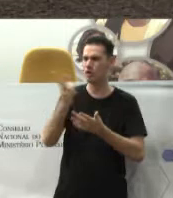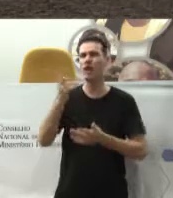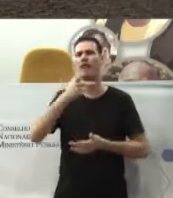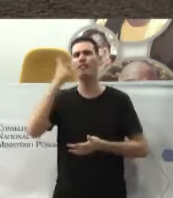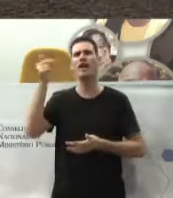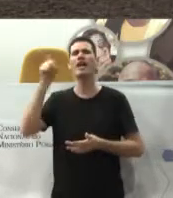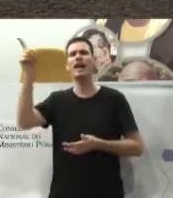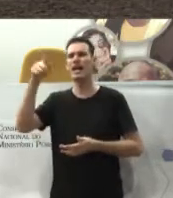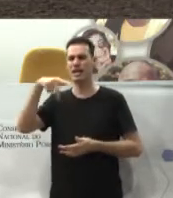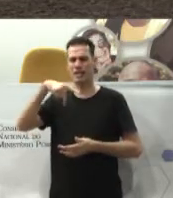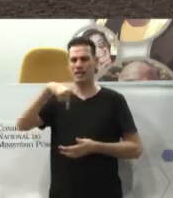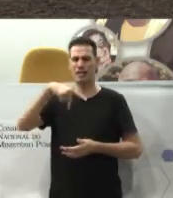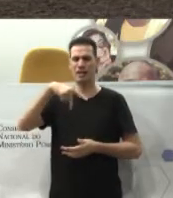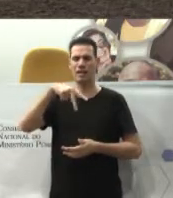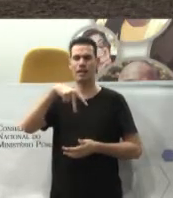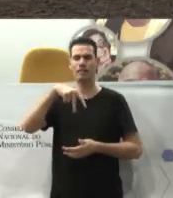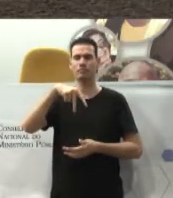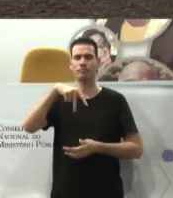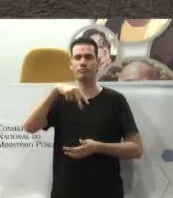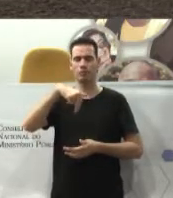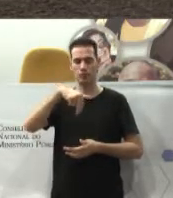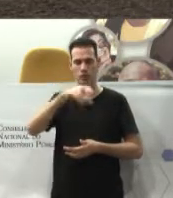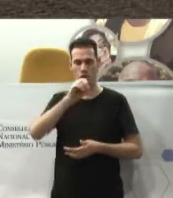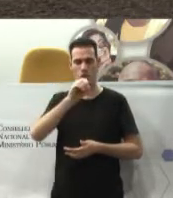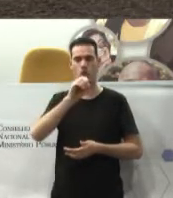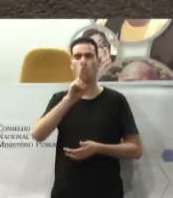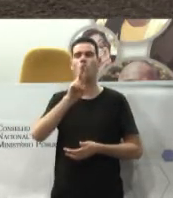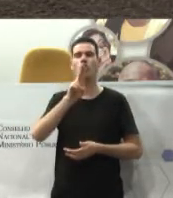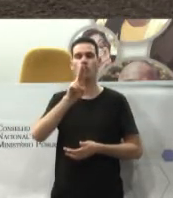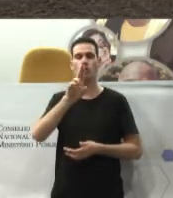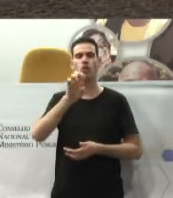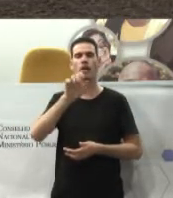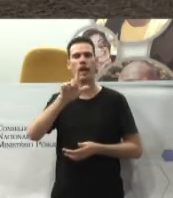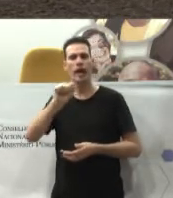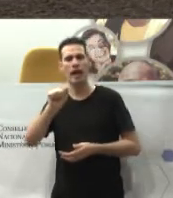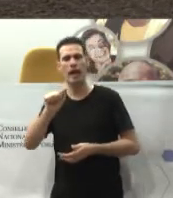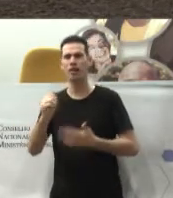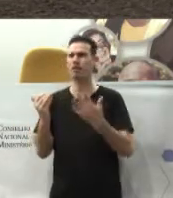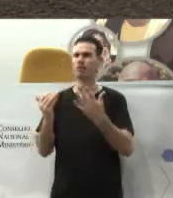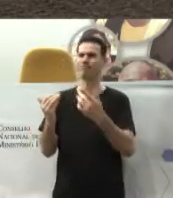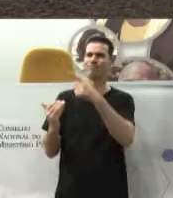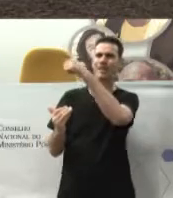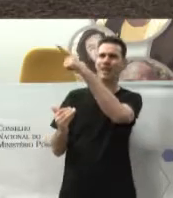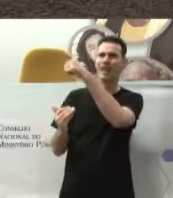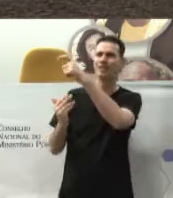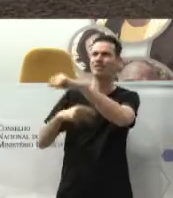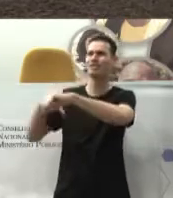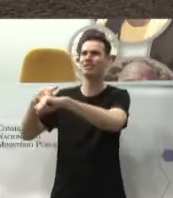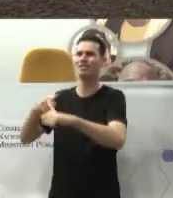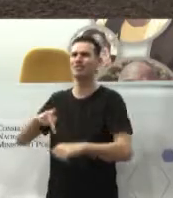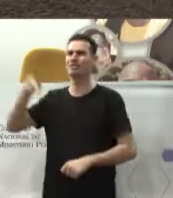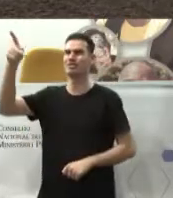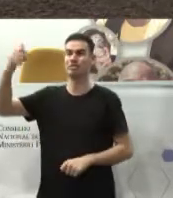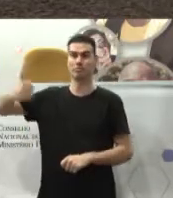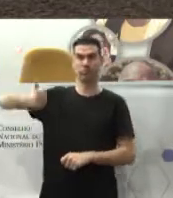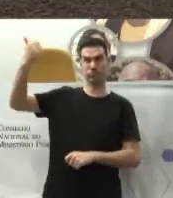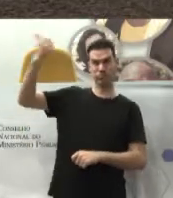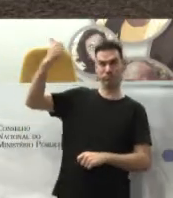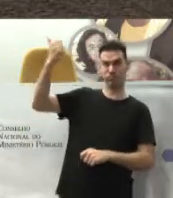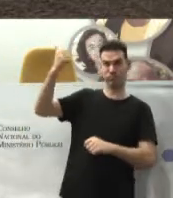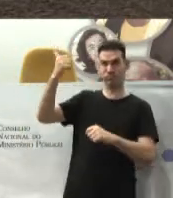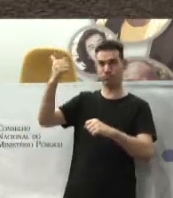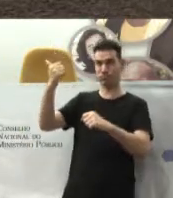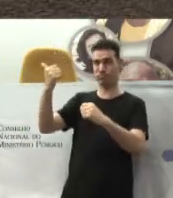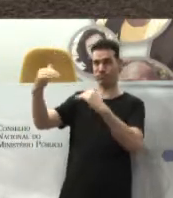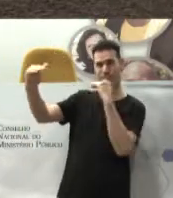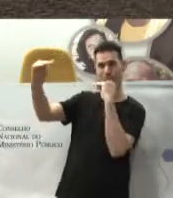Suíça ou a Noruega, eu fico surdo. Porque é uma comparação tão ridícula fazer qualquer comparação do Brasil com a Suíça ou a